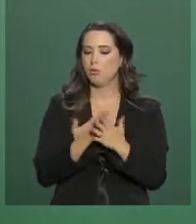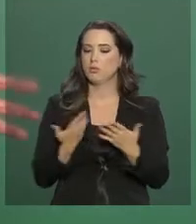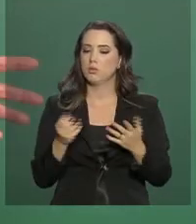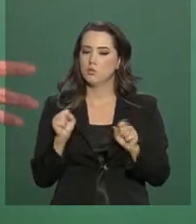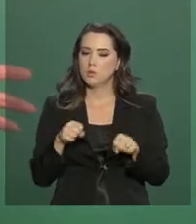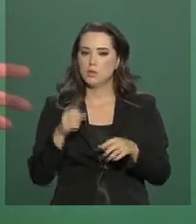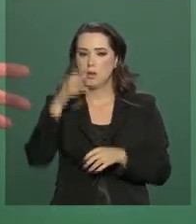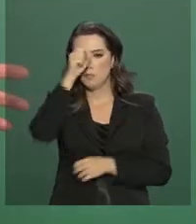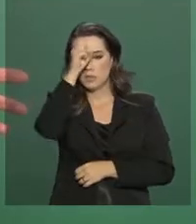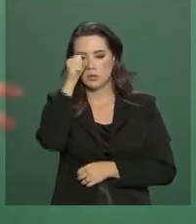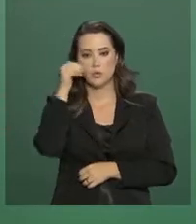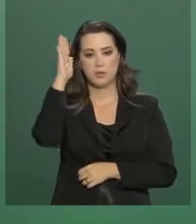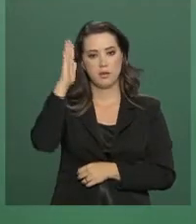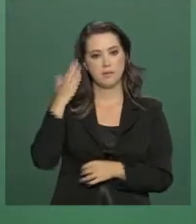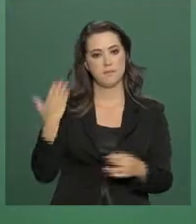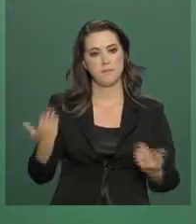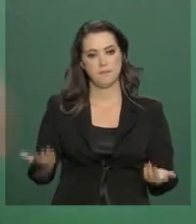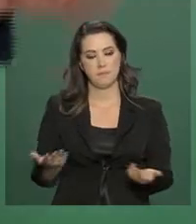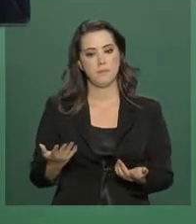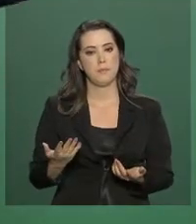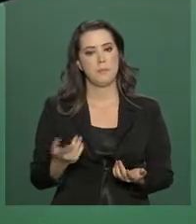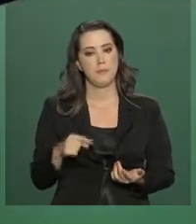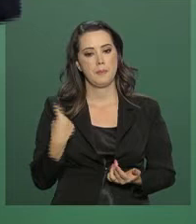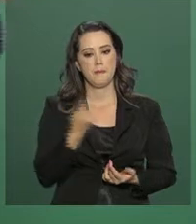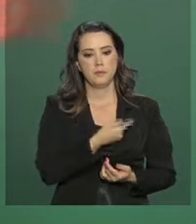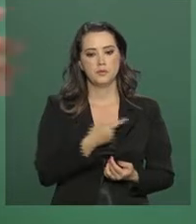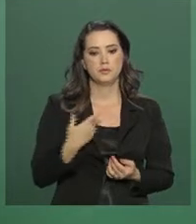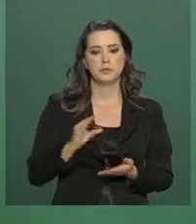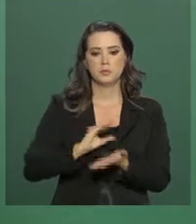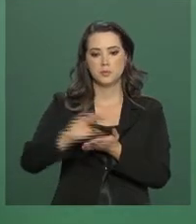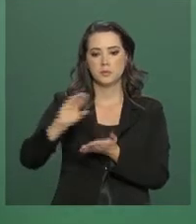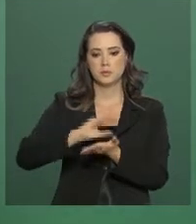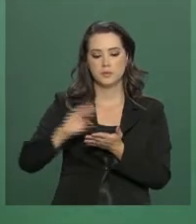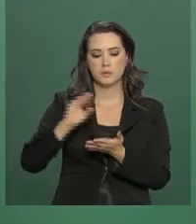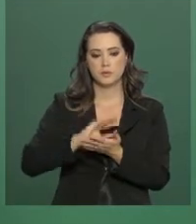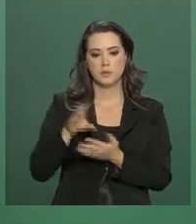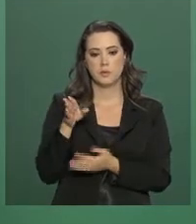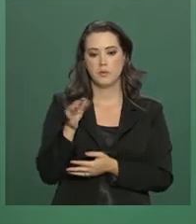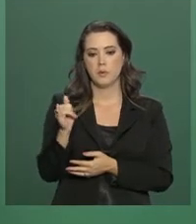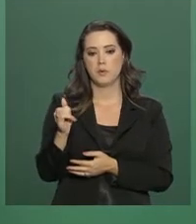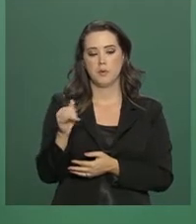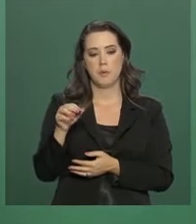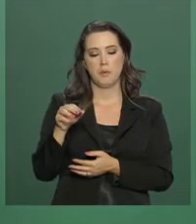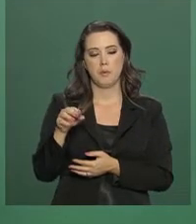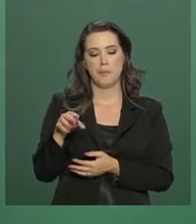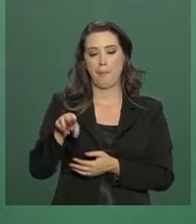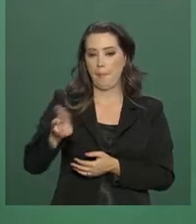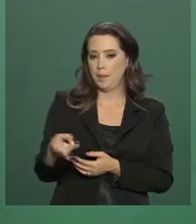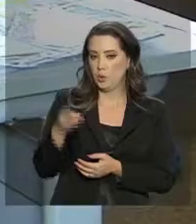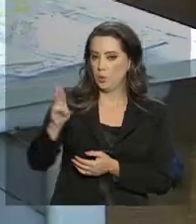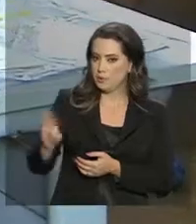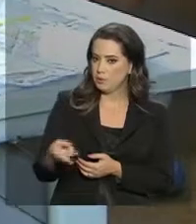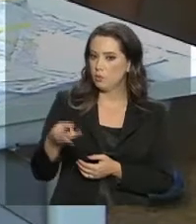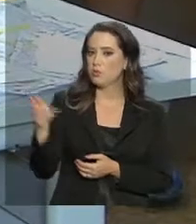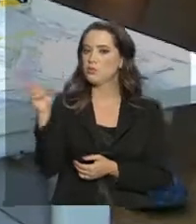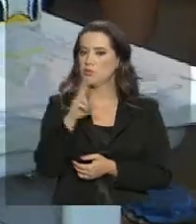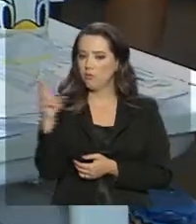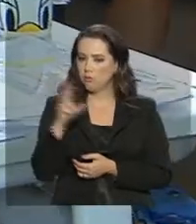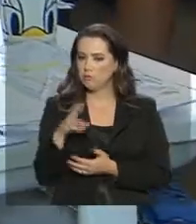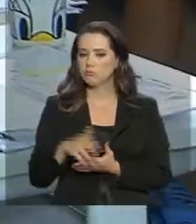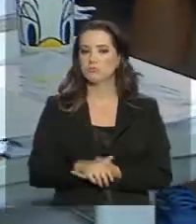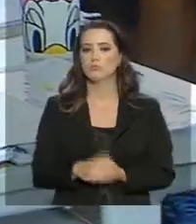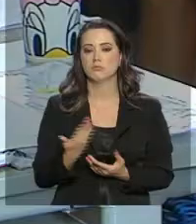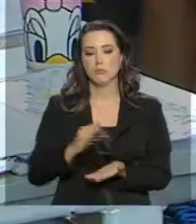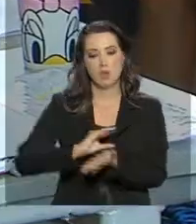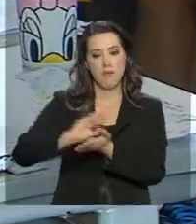vai aprender mais e para isso nós estamos investindo aí milhões e milhões de reais investir na educação